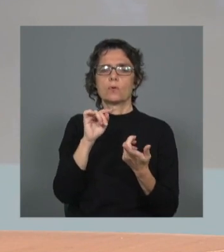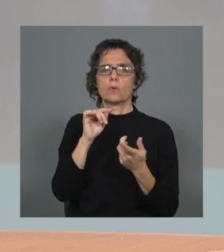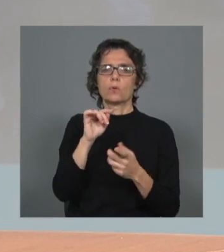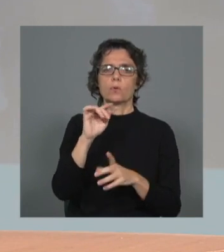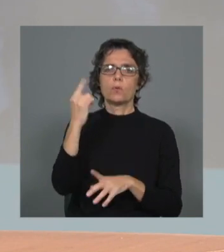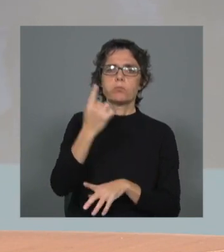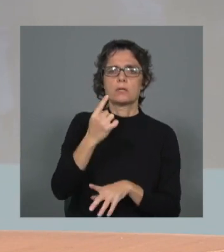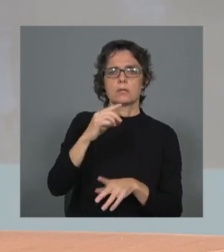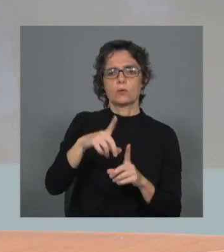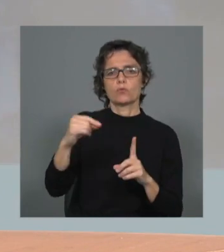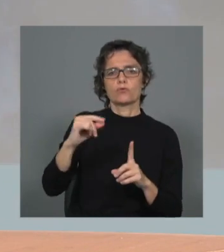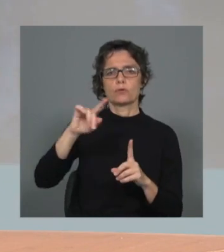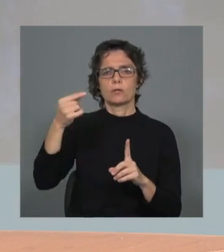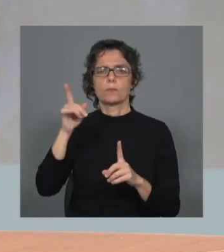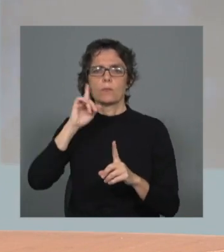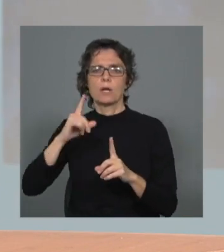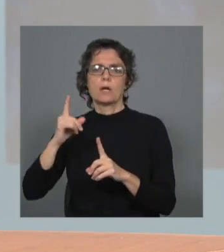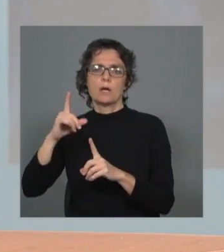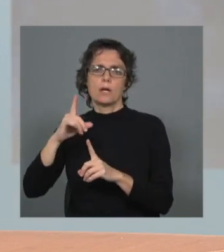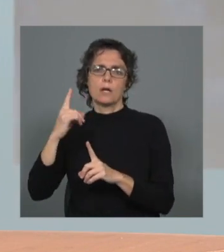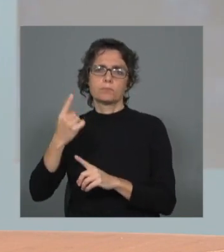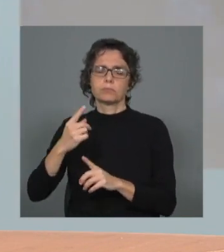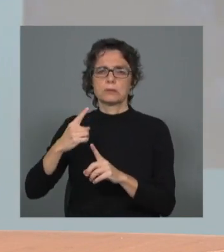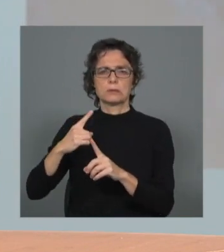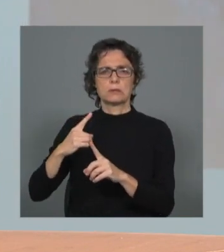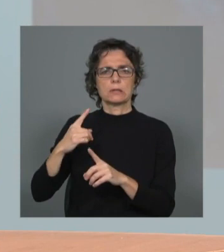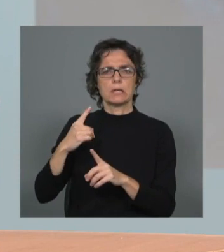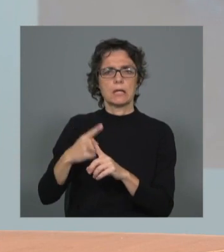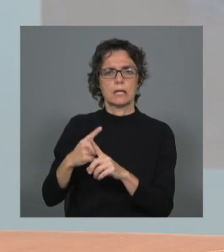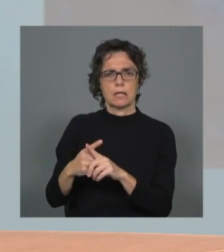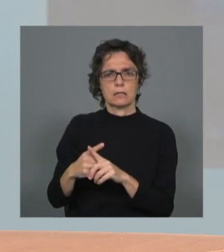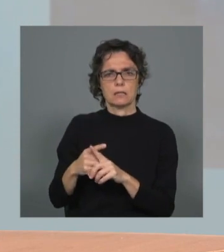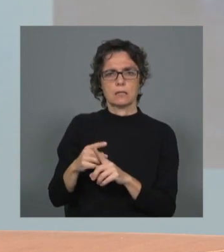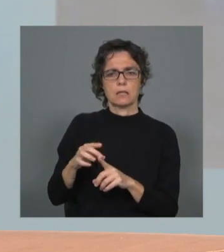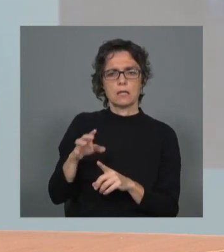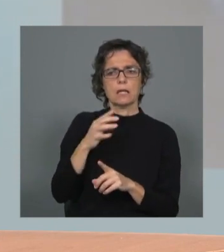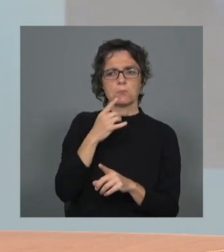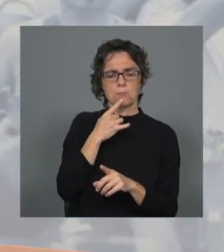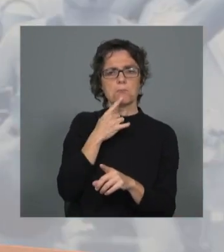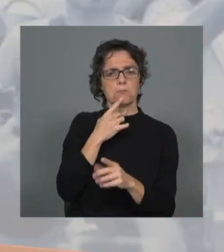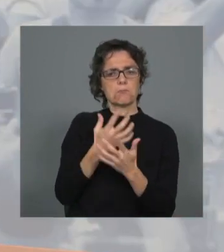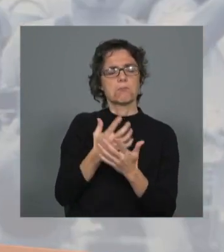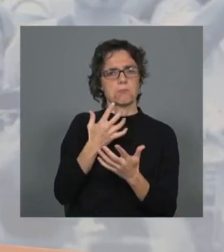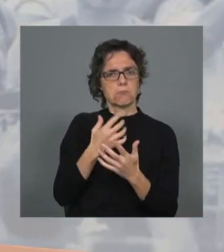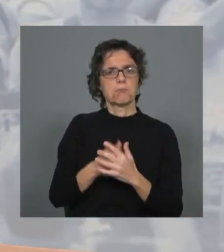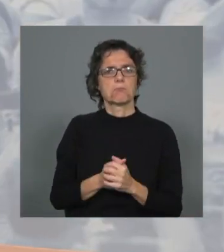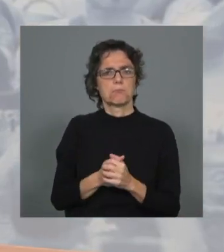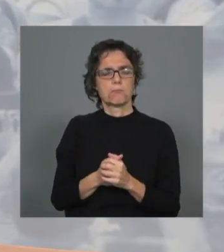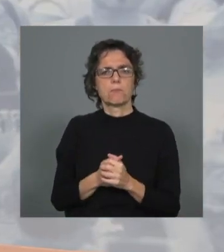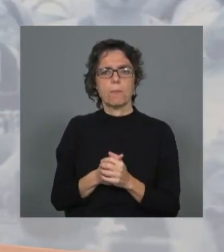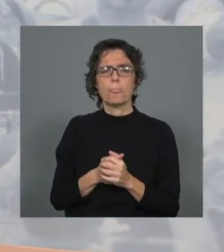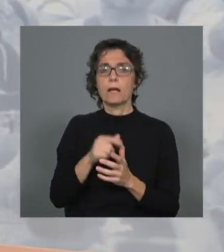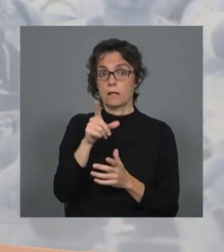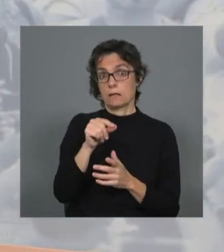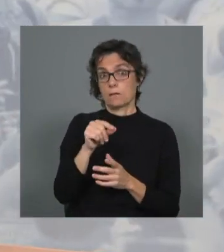que os seus países estavam representados pelas palavras do Papa e pelos alertas que ele ia deixando da Europa. Isso foi bastante significativo. Uma visita que aconteceu a uma ilha que vive também um